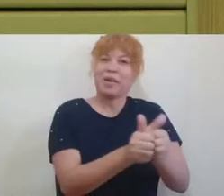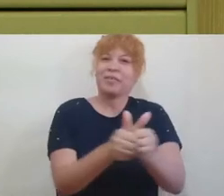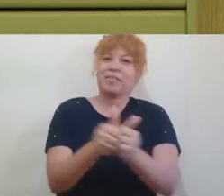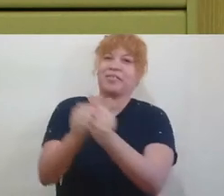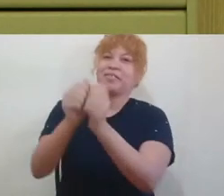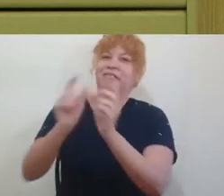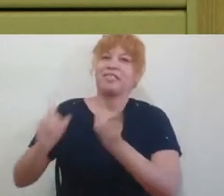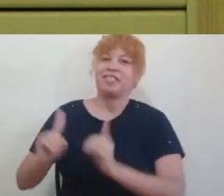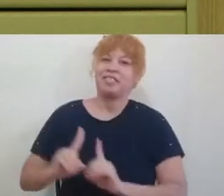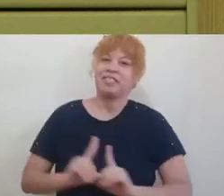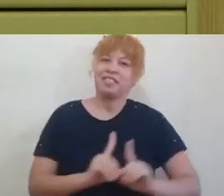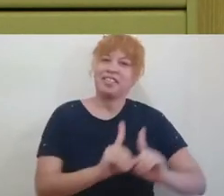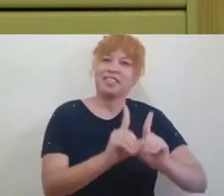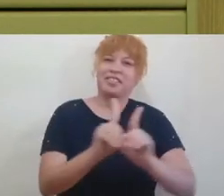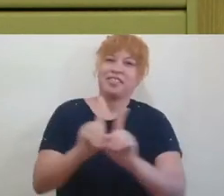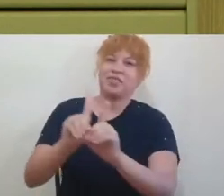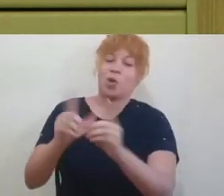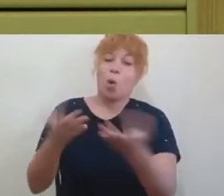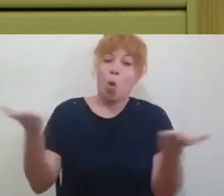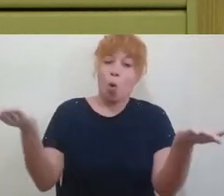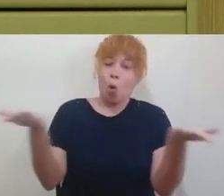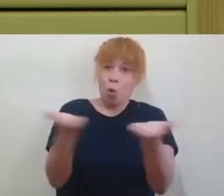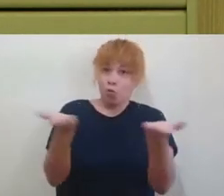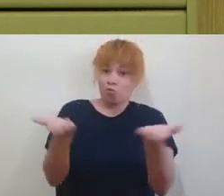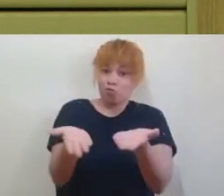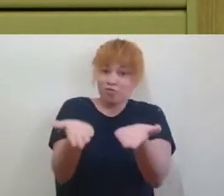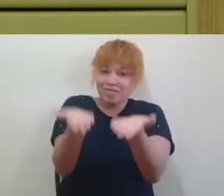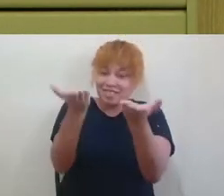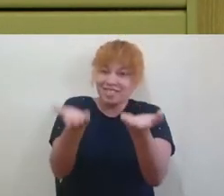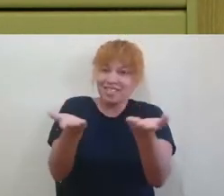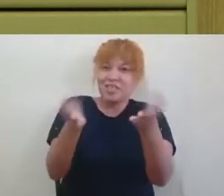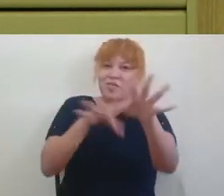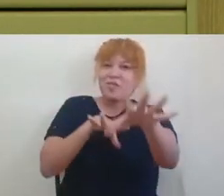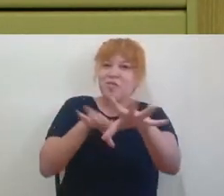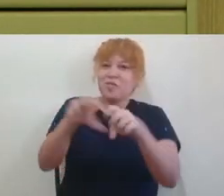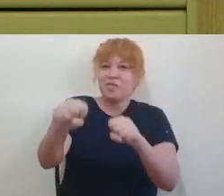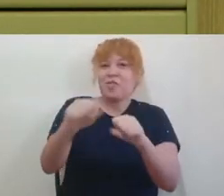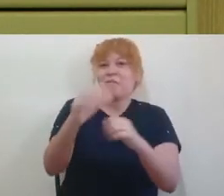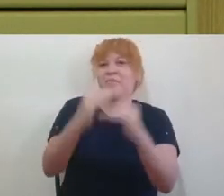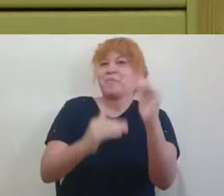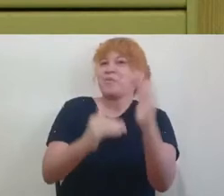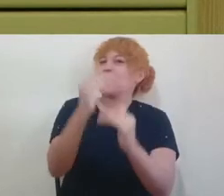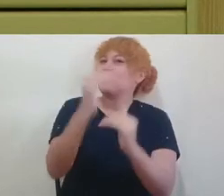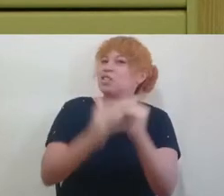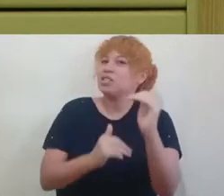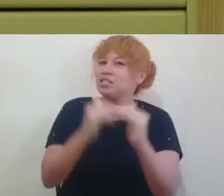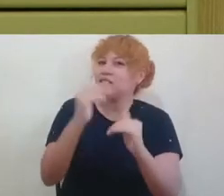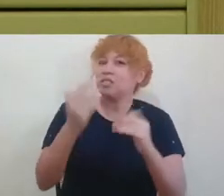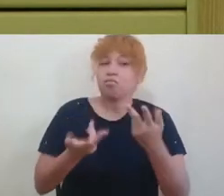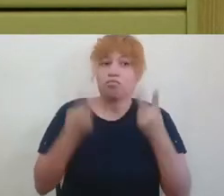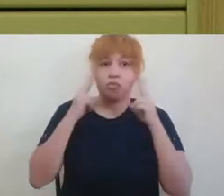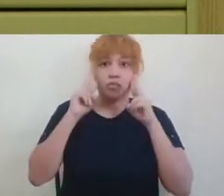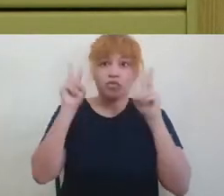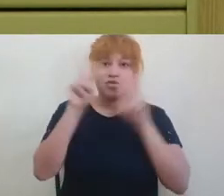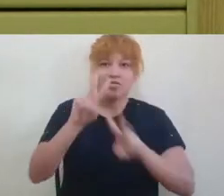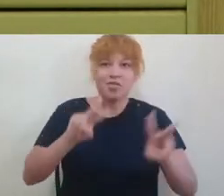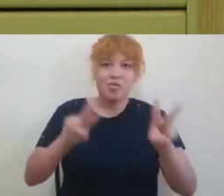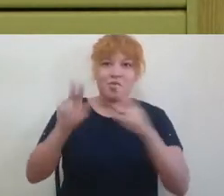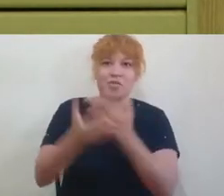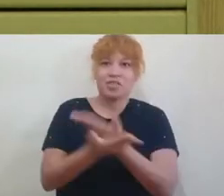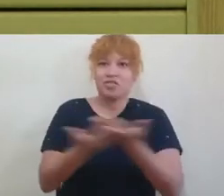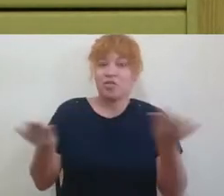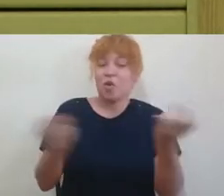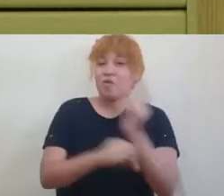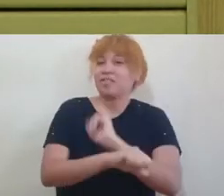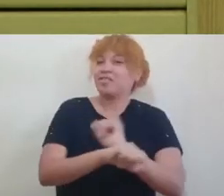Maiaras, Carmes, Carlos, Rebecas, nome de estudantes que hoje colaram seu grau,